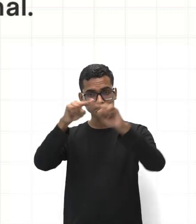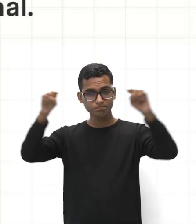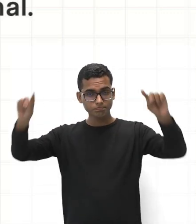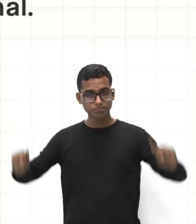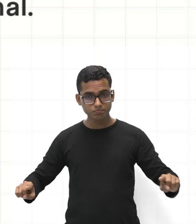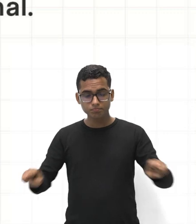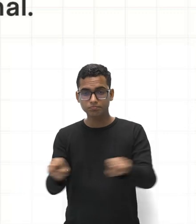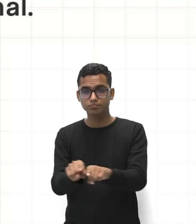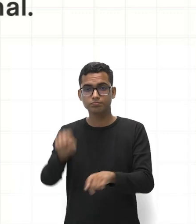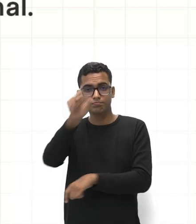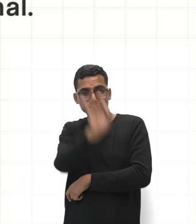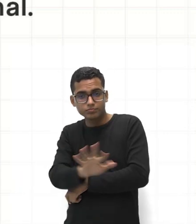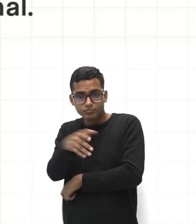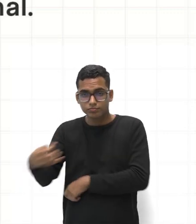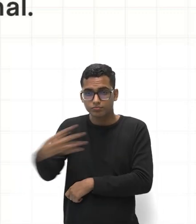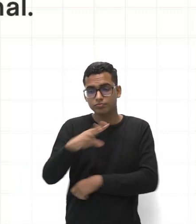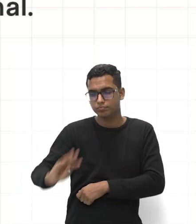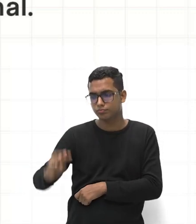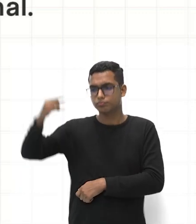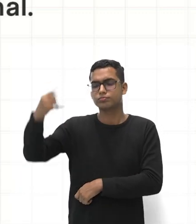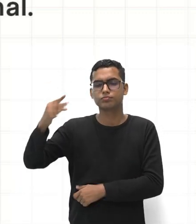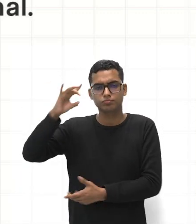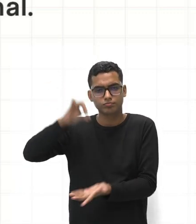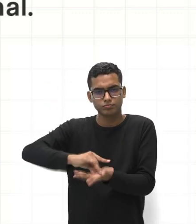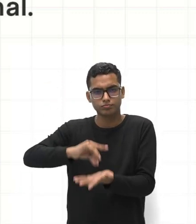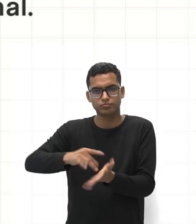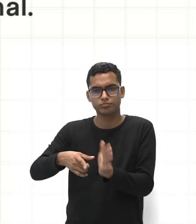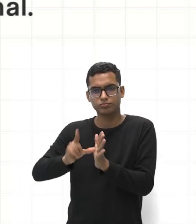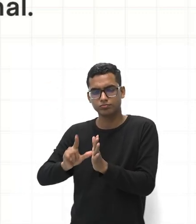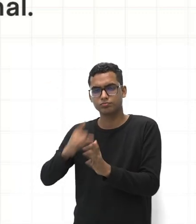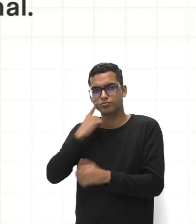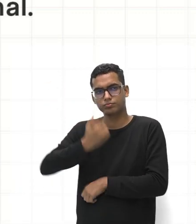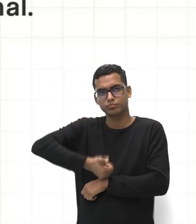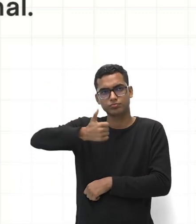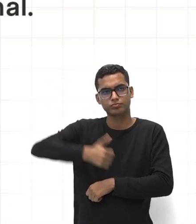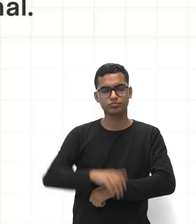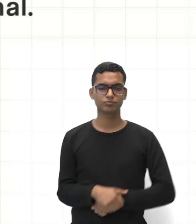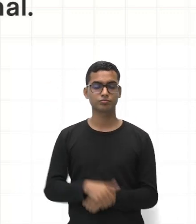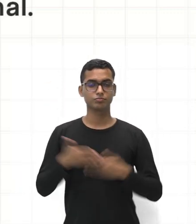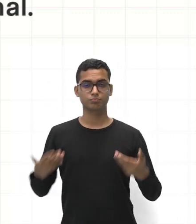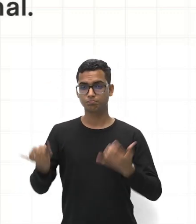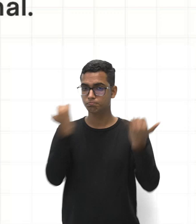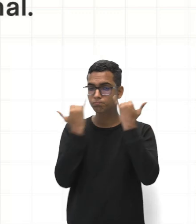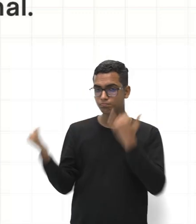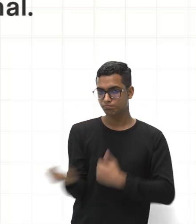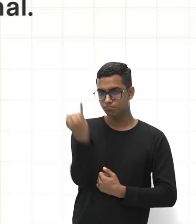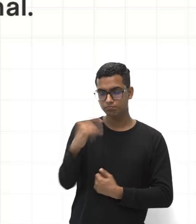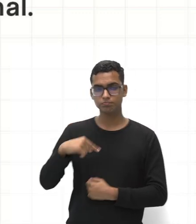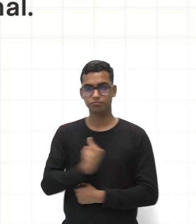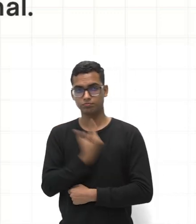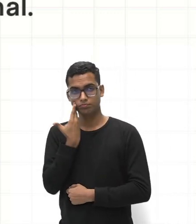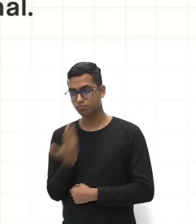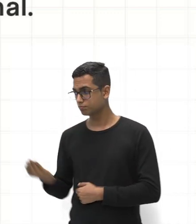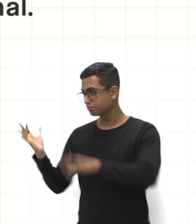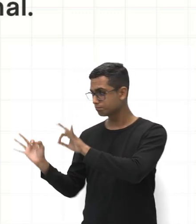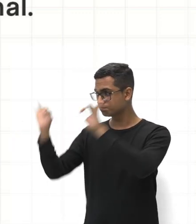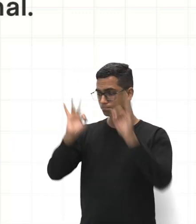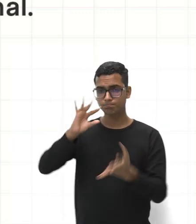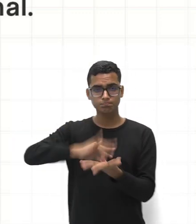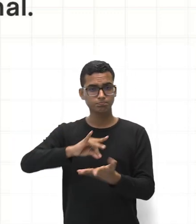a área nova é 4 vezes maior que a original. Aqui é uma informação importante que, apesar de que não possamos dizer que há